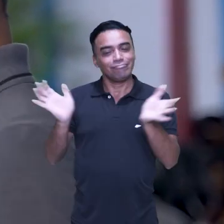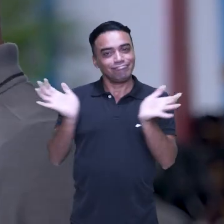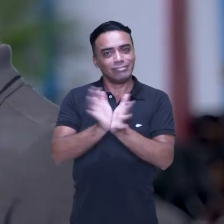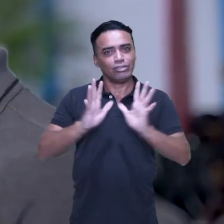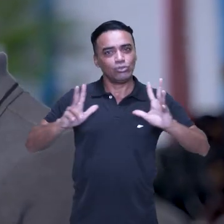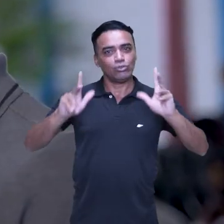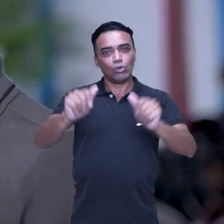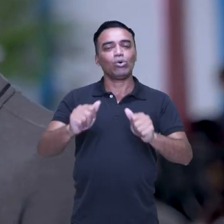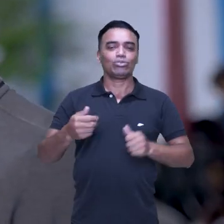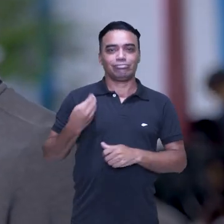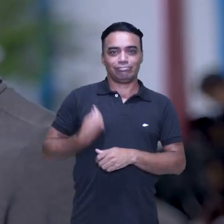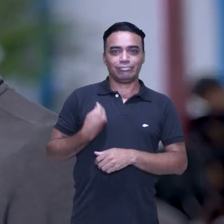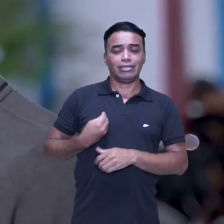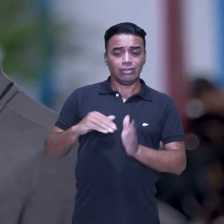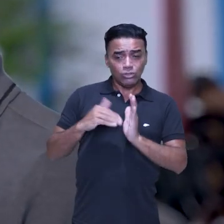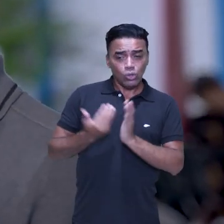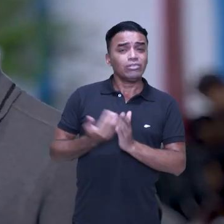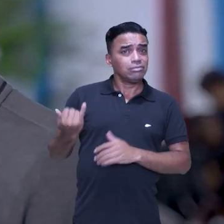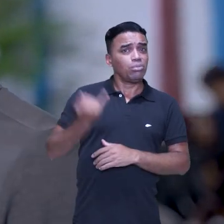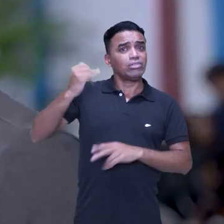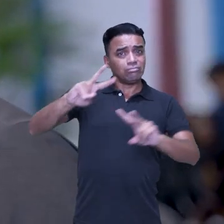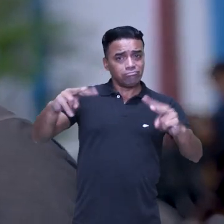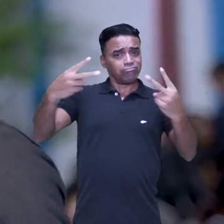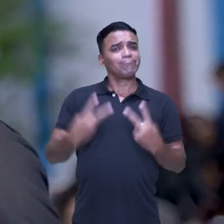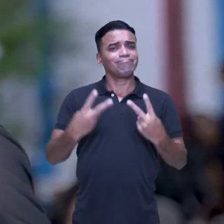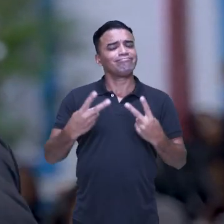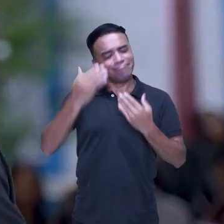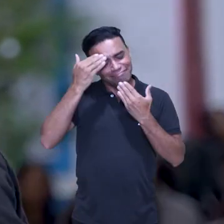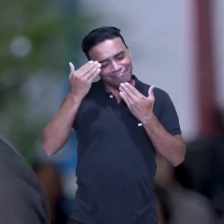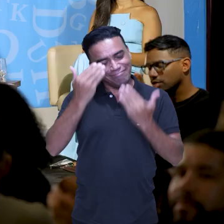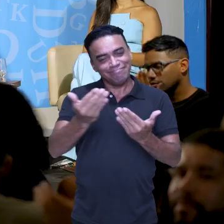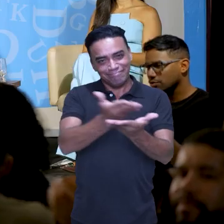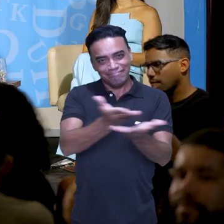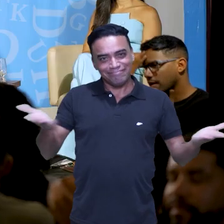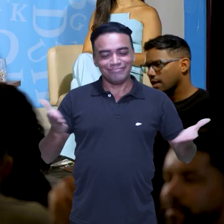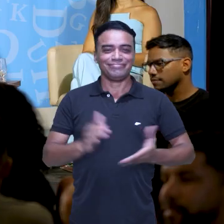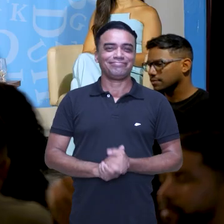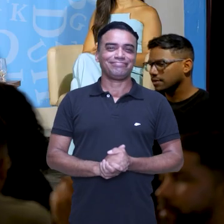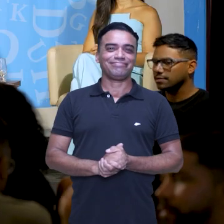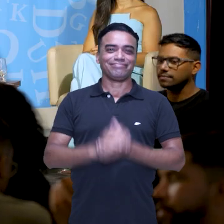todos que estão aqui, porque isso é muito importante para a gente, um reconhecimento. Muito obrigado a vocês.